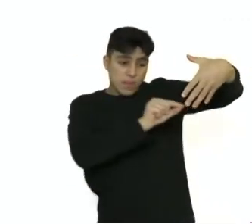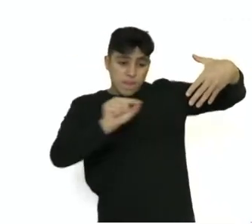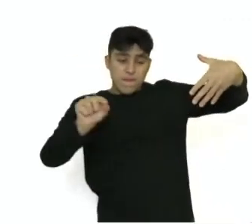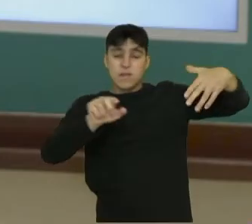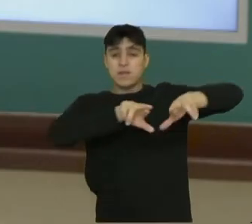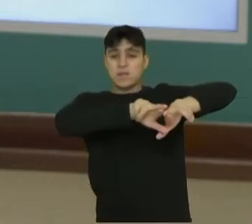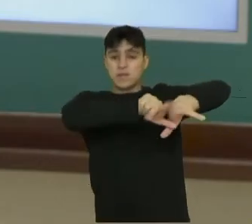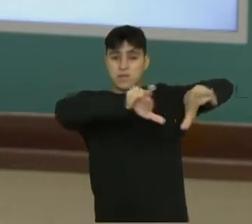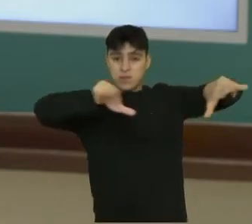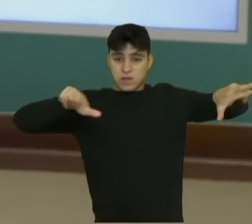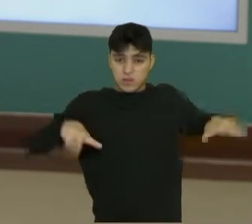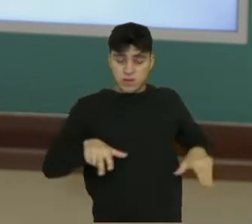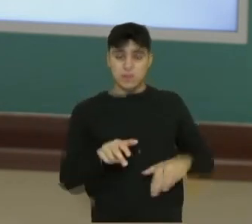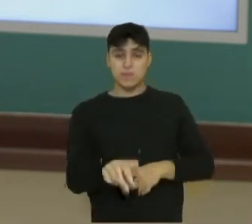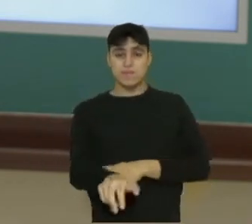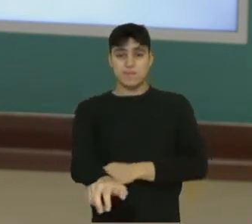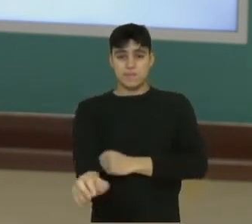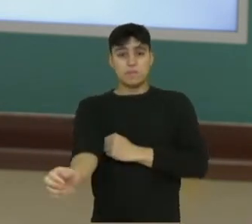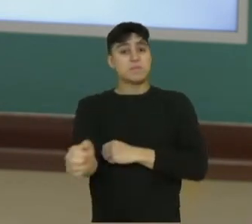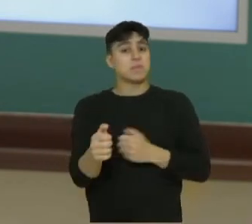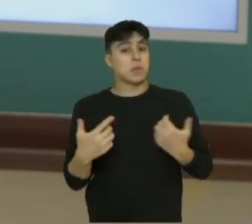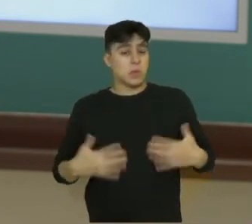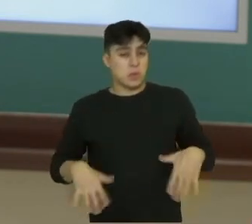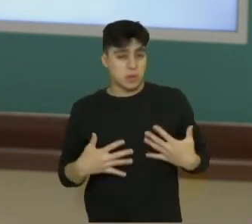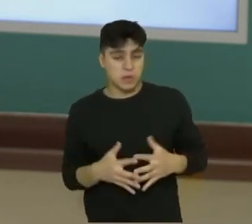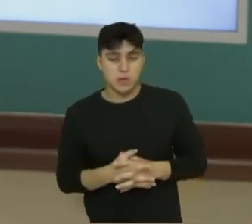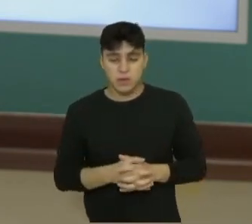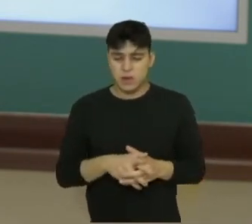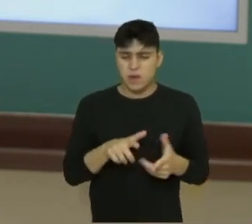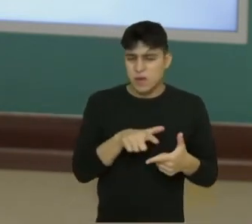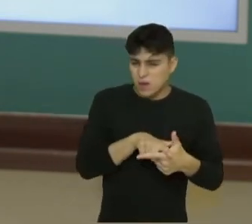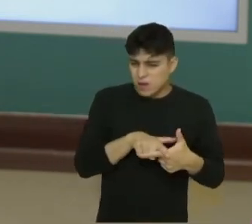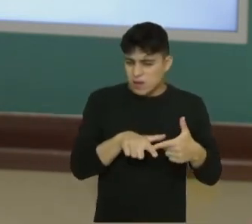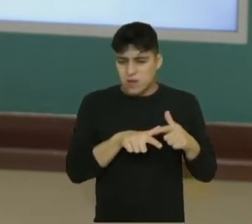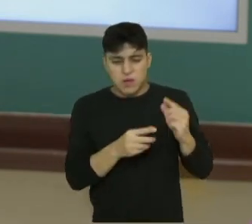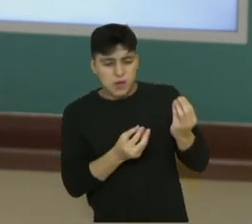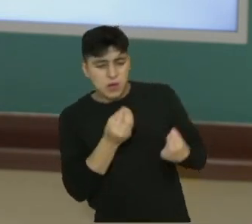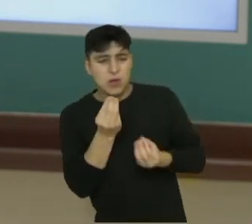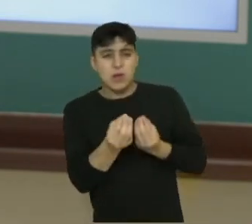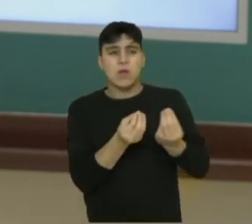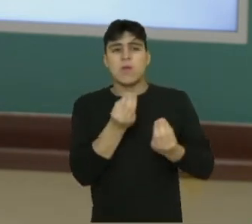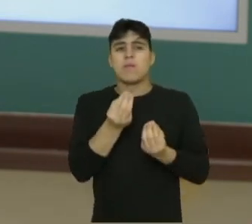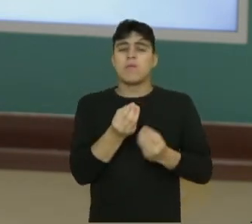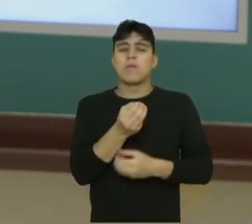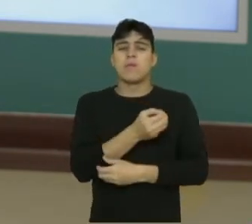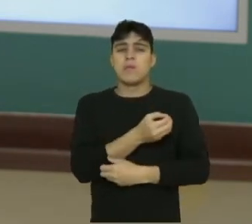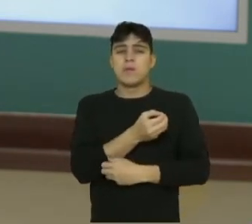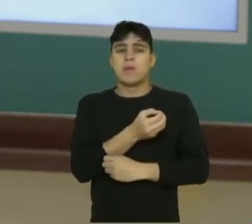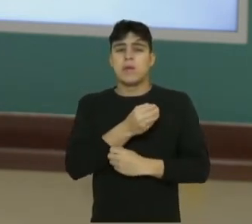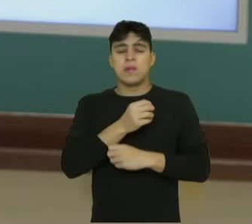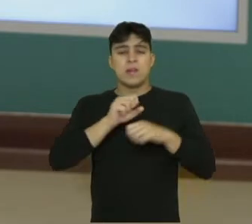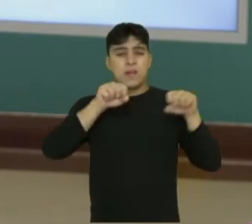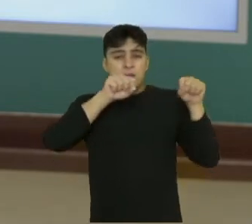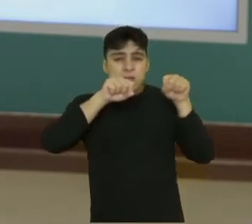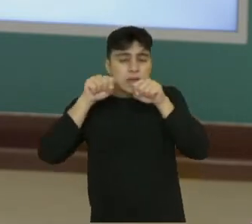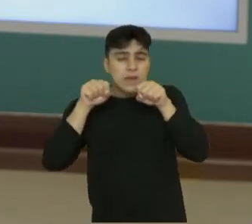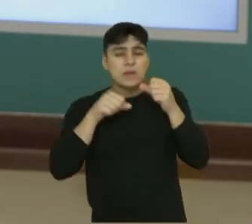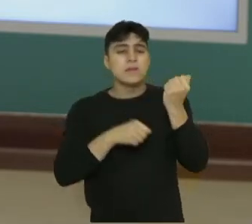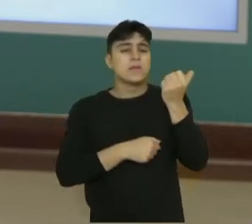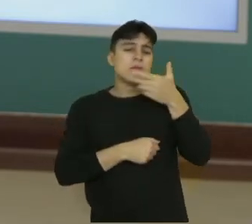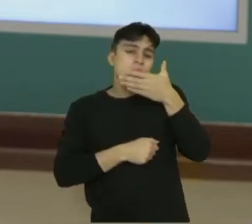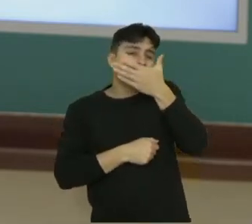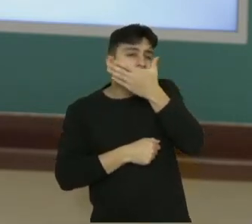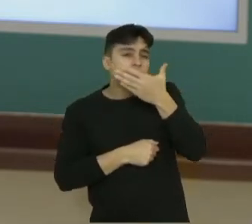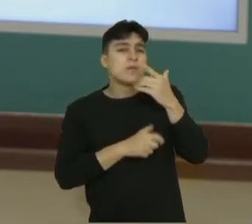bastante diversificada. Louco isso, né? O problema, muitas vezes, é a questão de commodities. Então, aqui, por exemplo, cana de açúcar, né? Então muitas